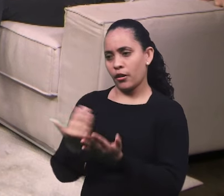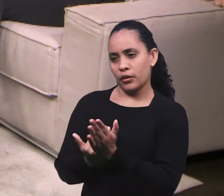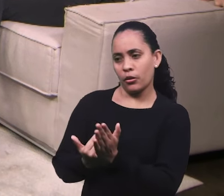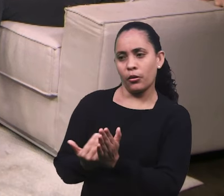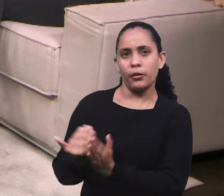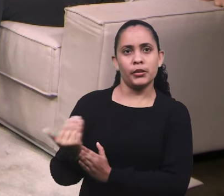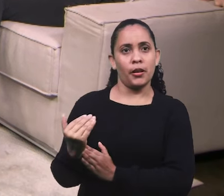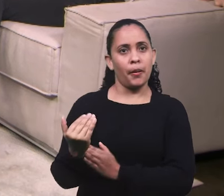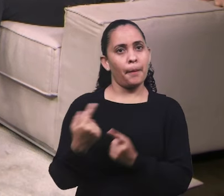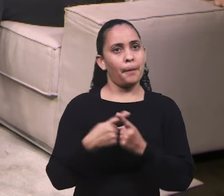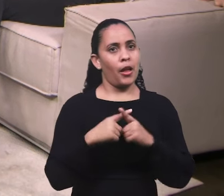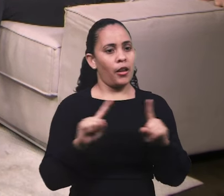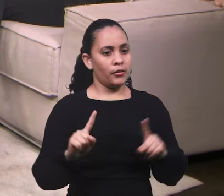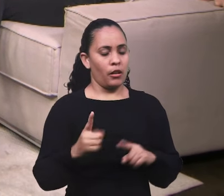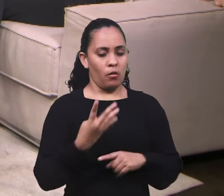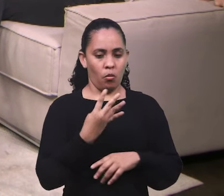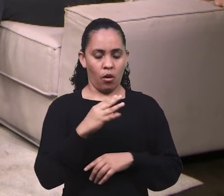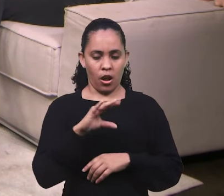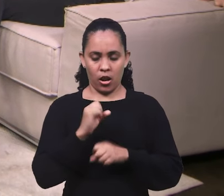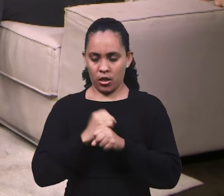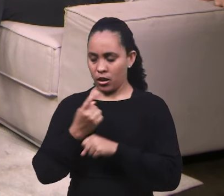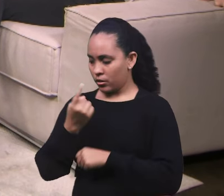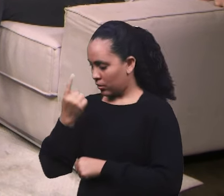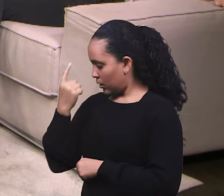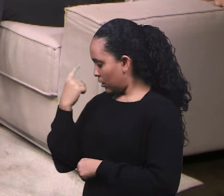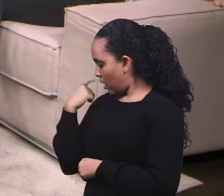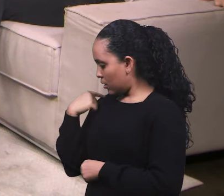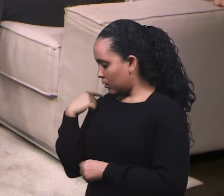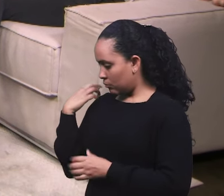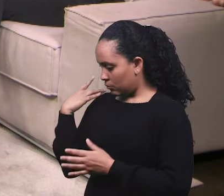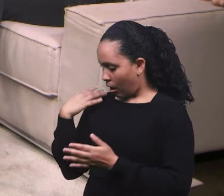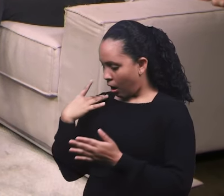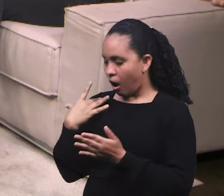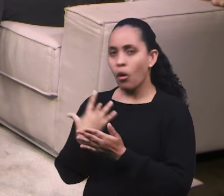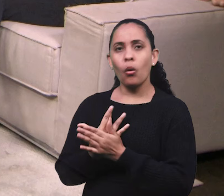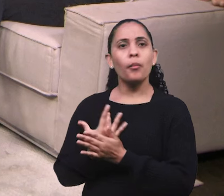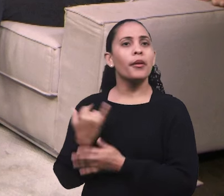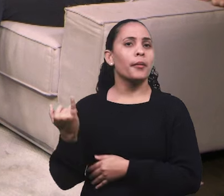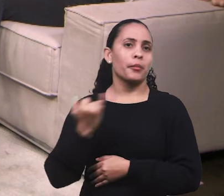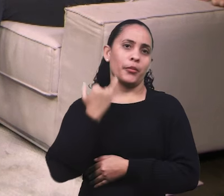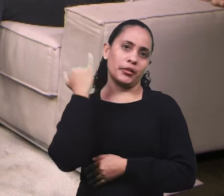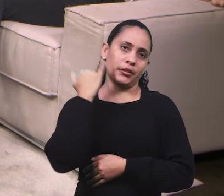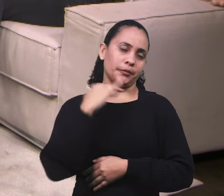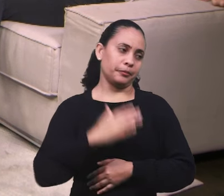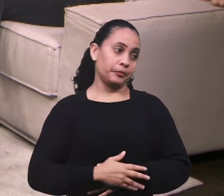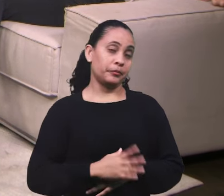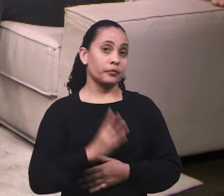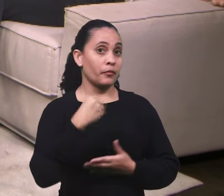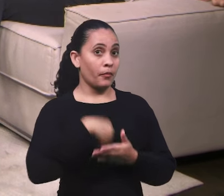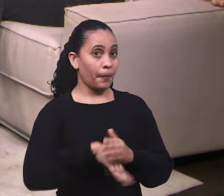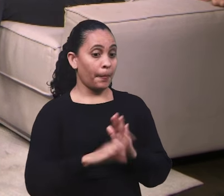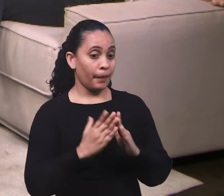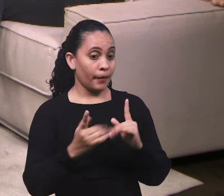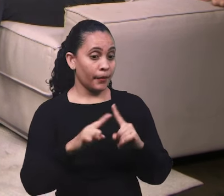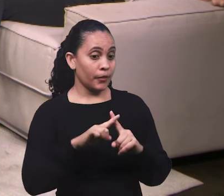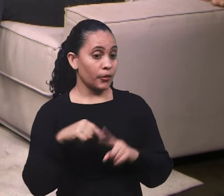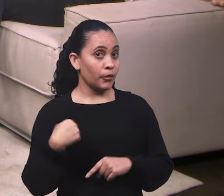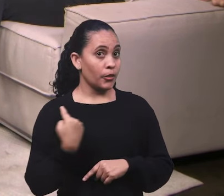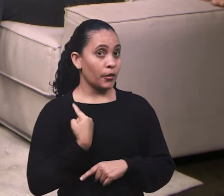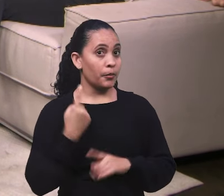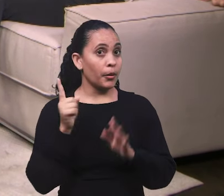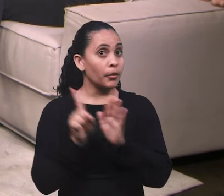mas quando você olha 40 anos para trás, você vê quanto isso é importante, né, Bressan? E dentro da igreja a gente aprendeu a